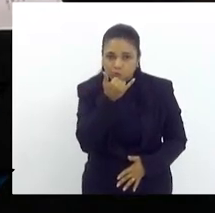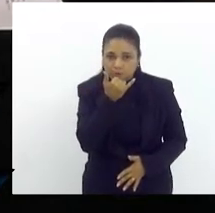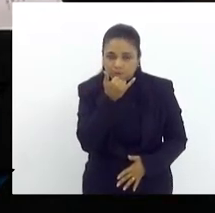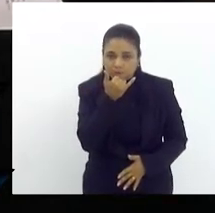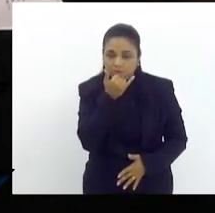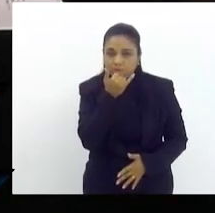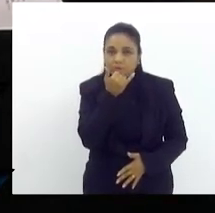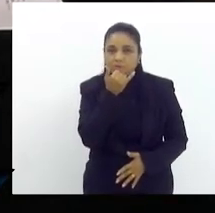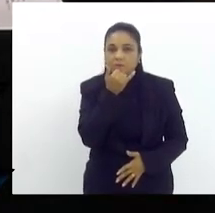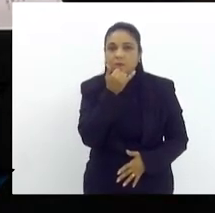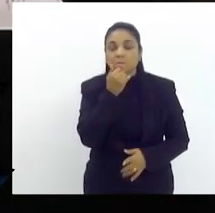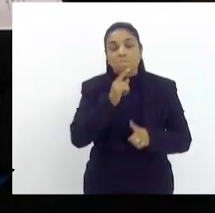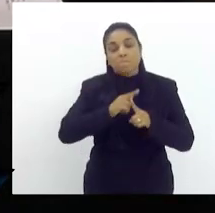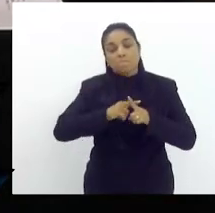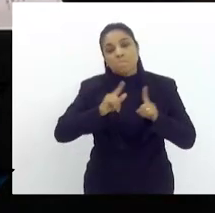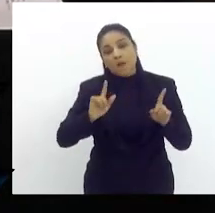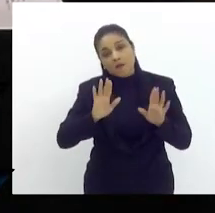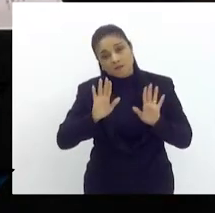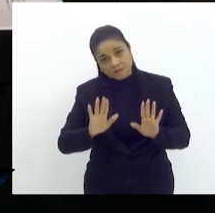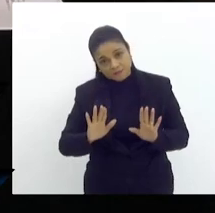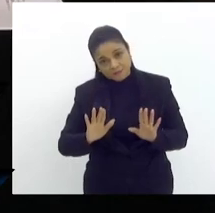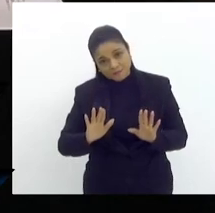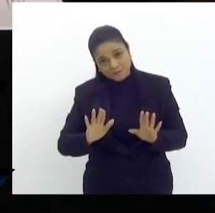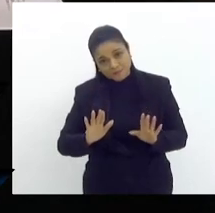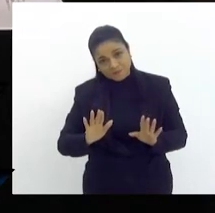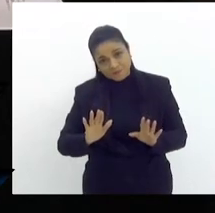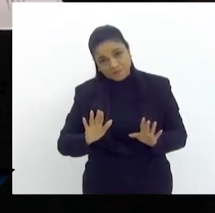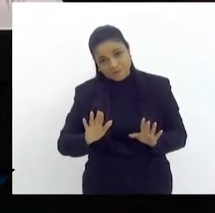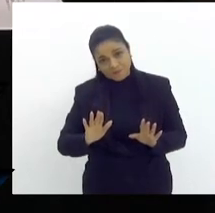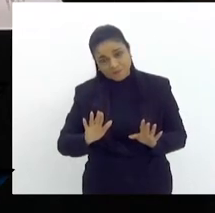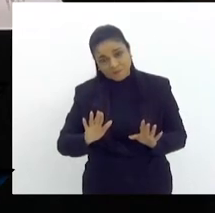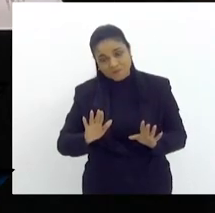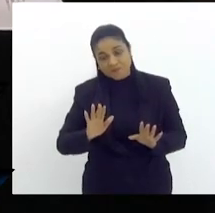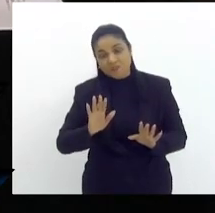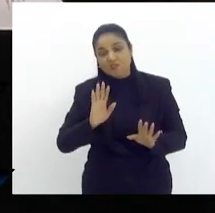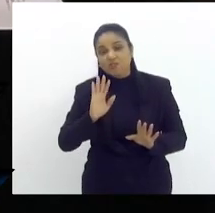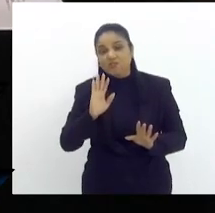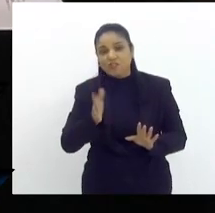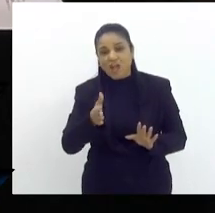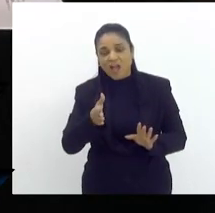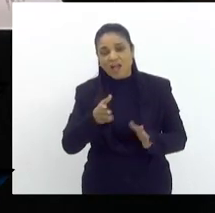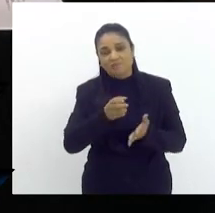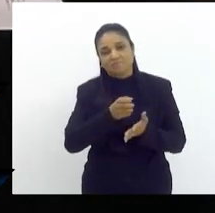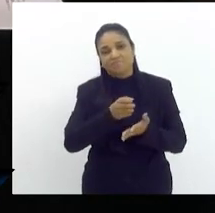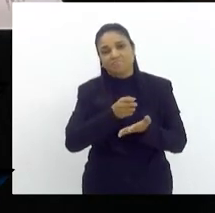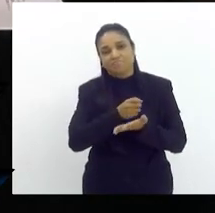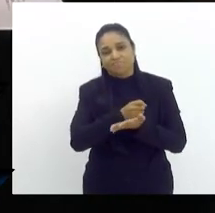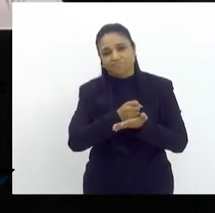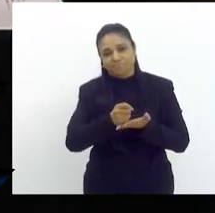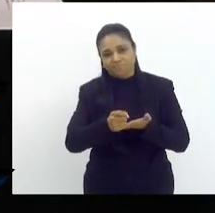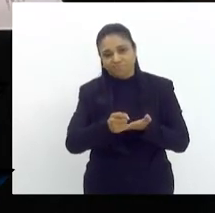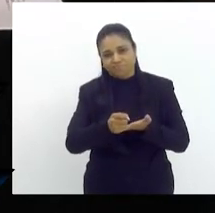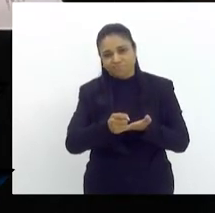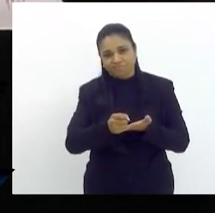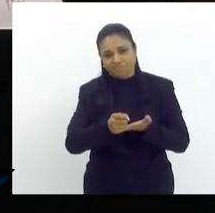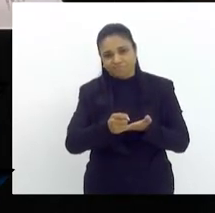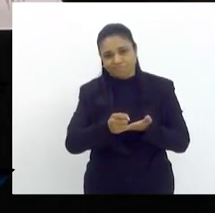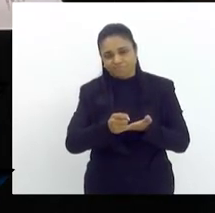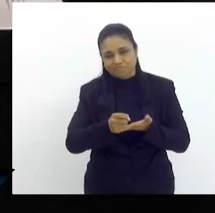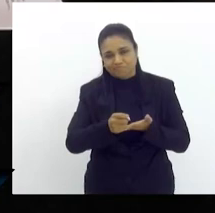mas de qualquer maneira já havia Então já foi